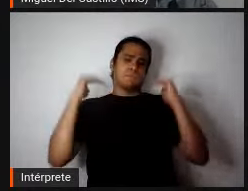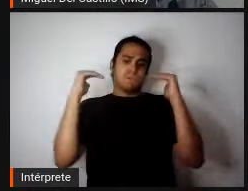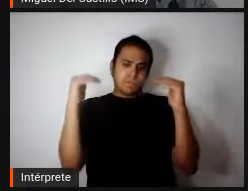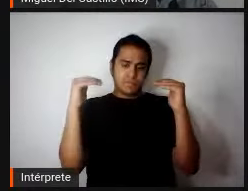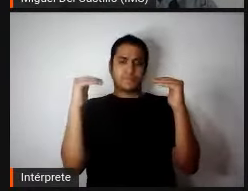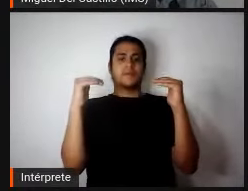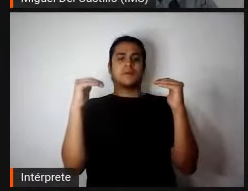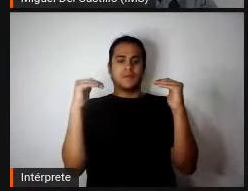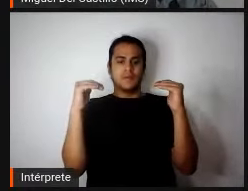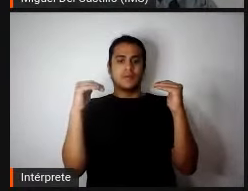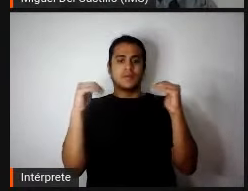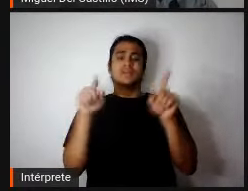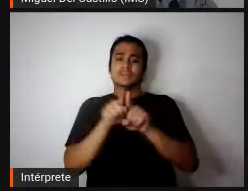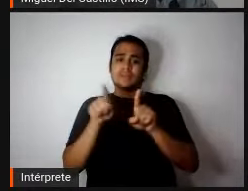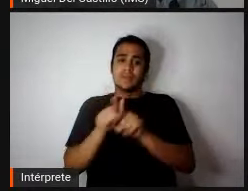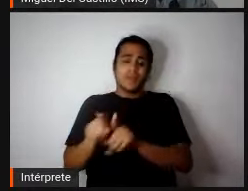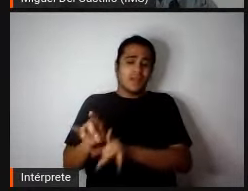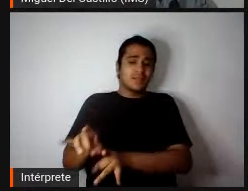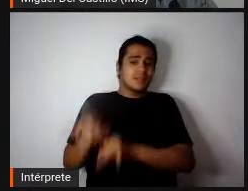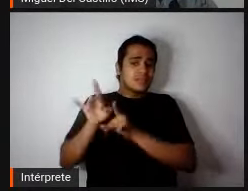e tecnicamente,